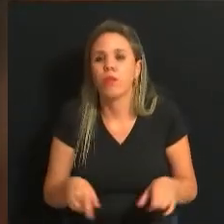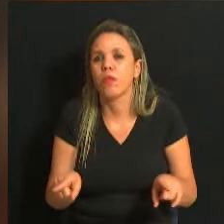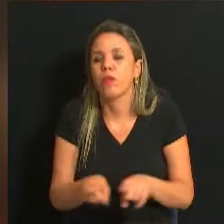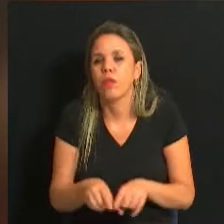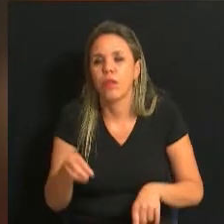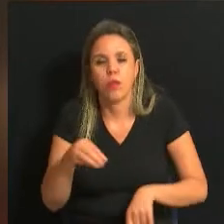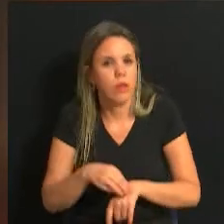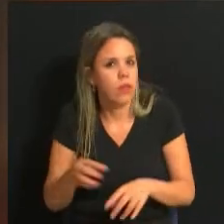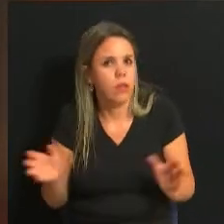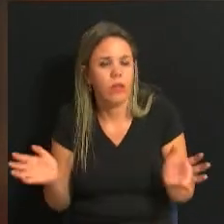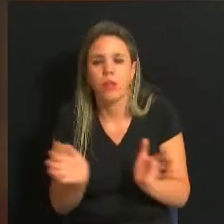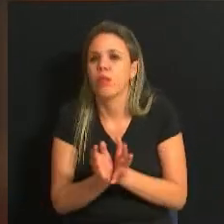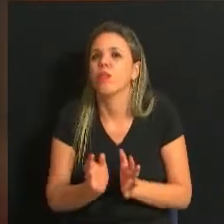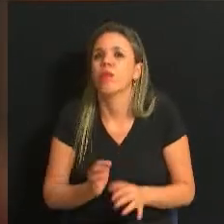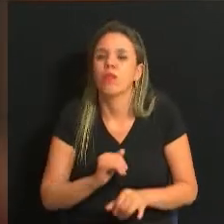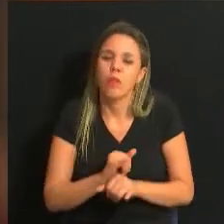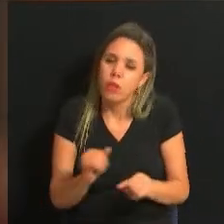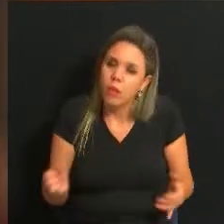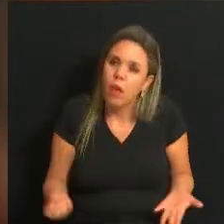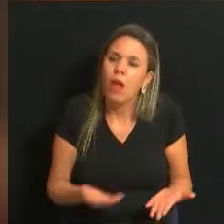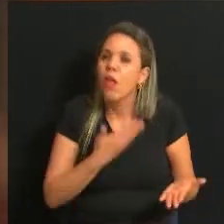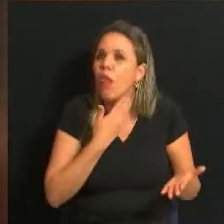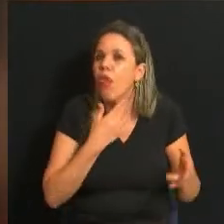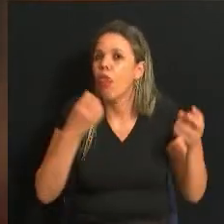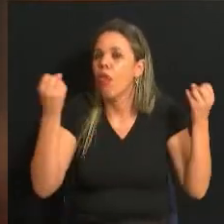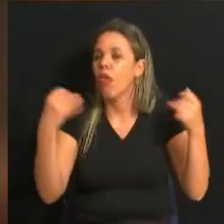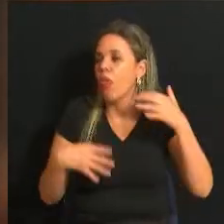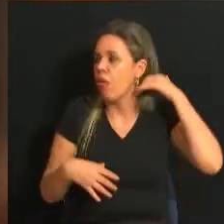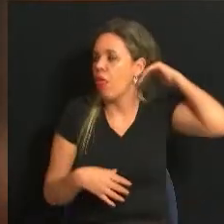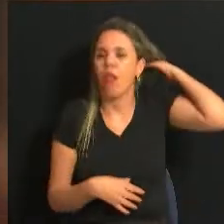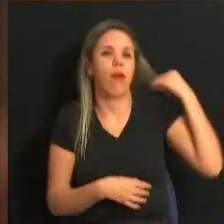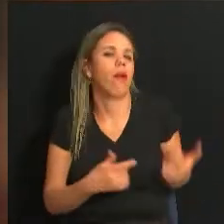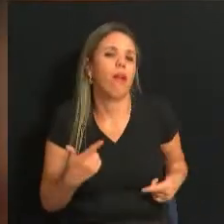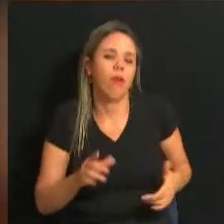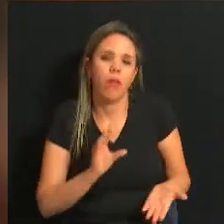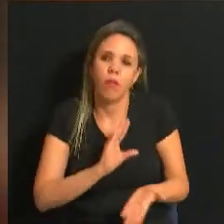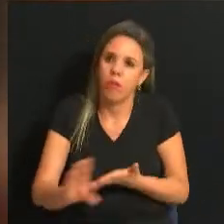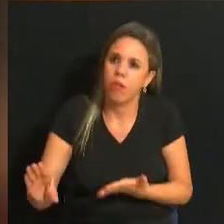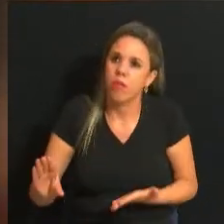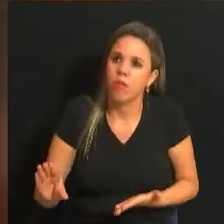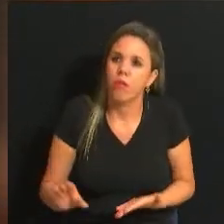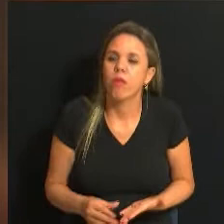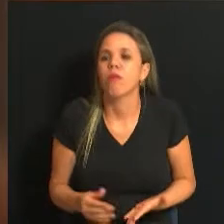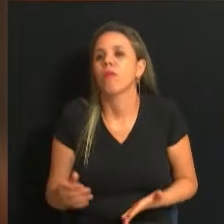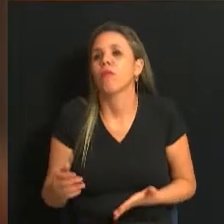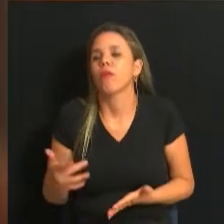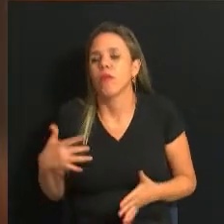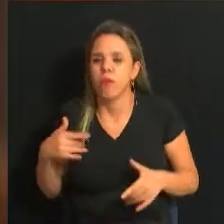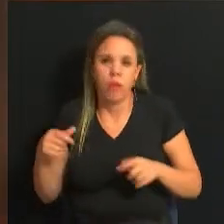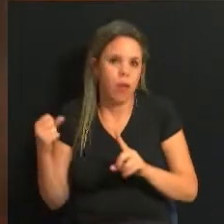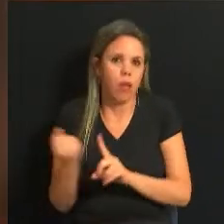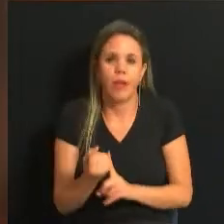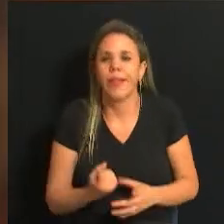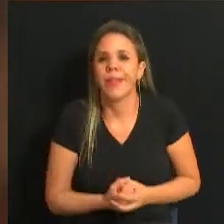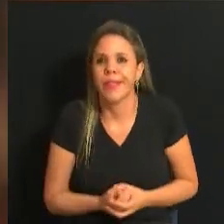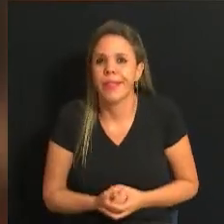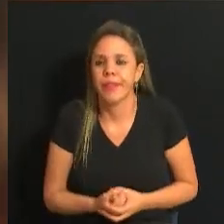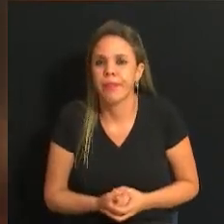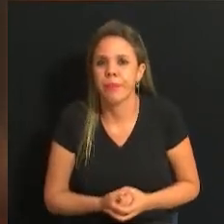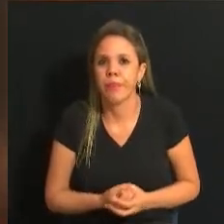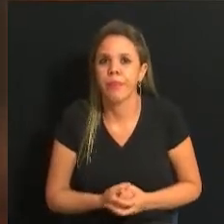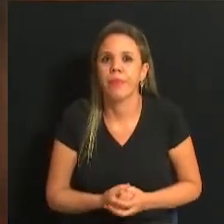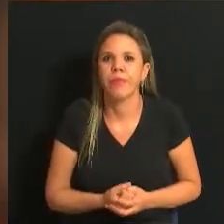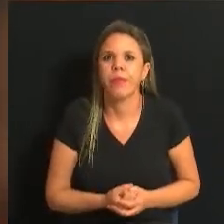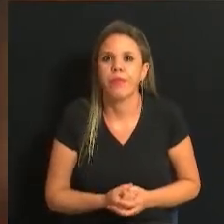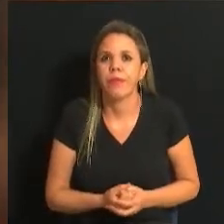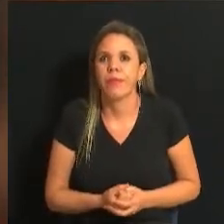da comissão, contribuiu com os debates defendendo mais investimentos na área de assistência social do município.